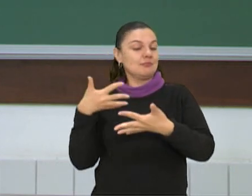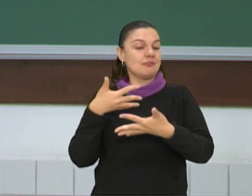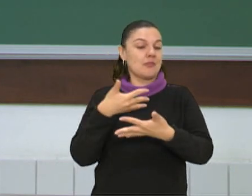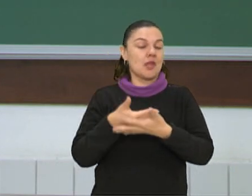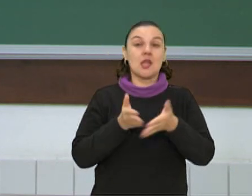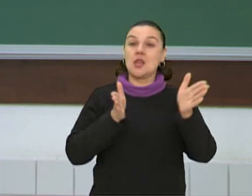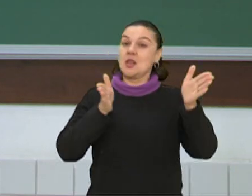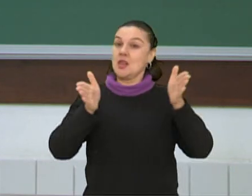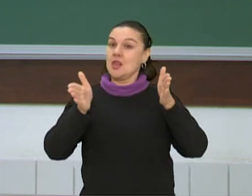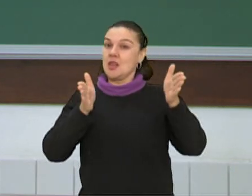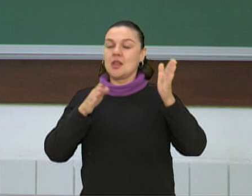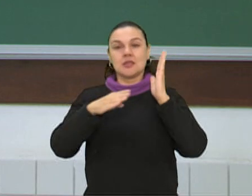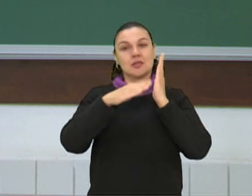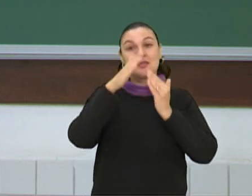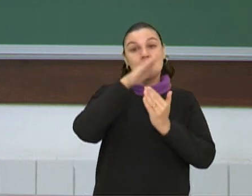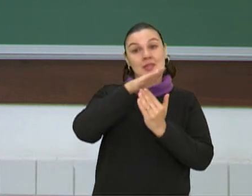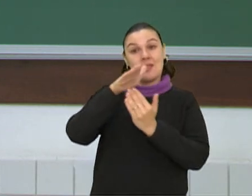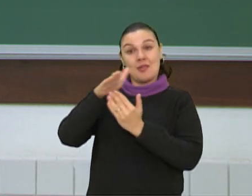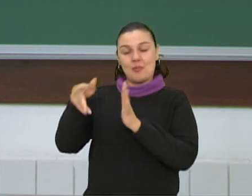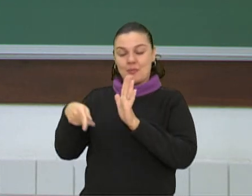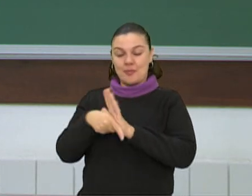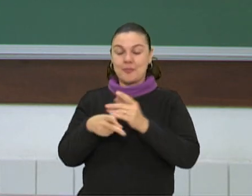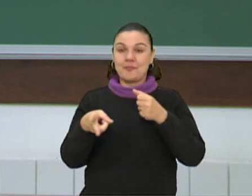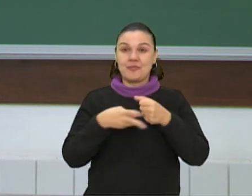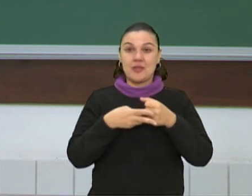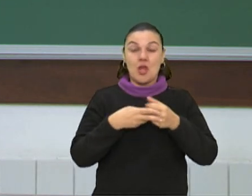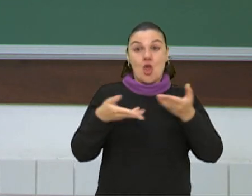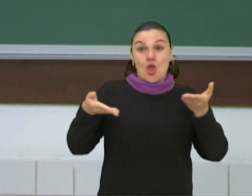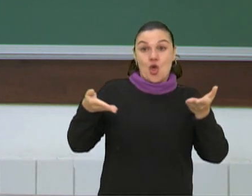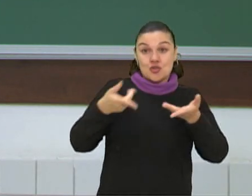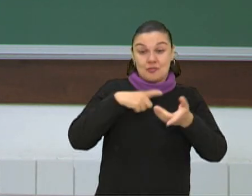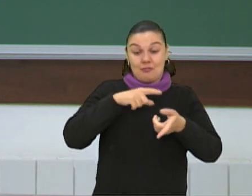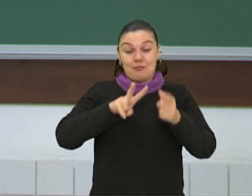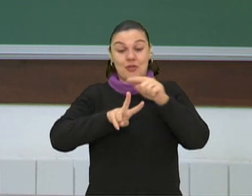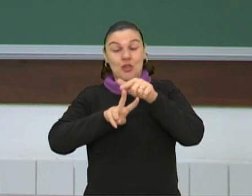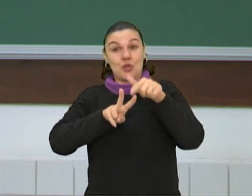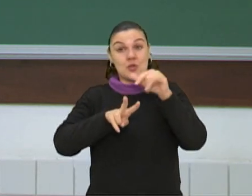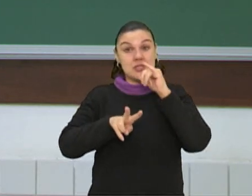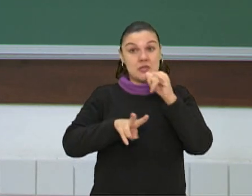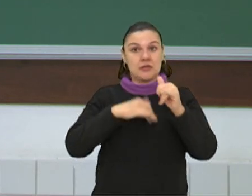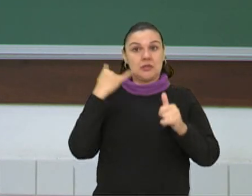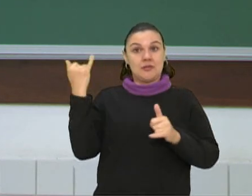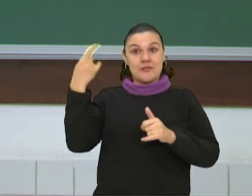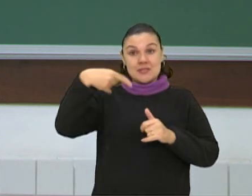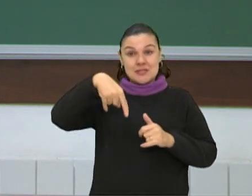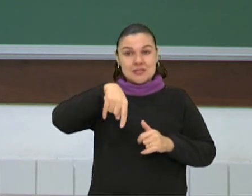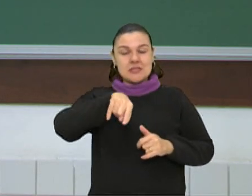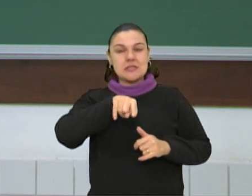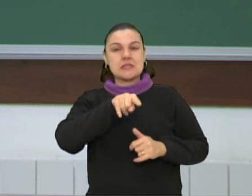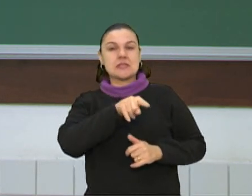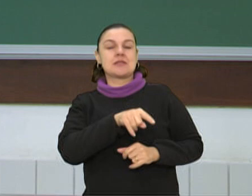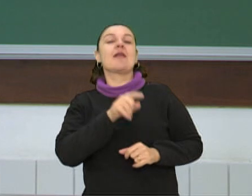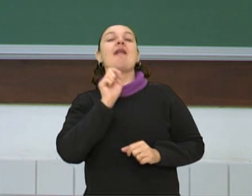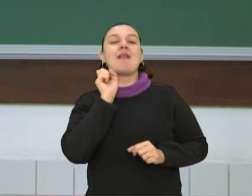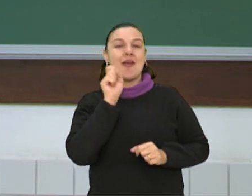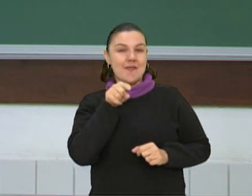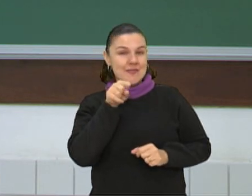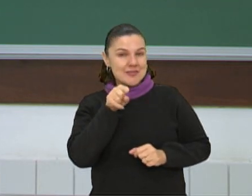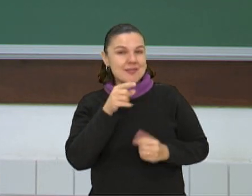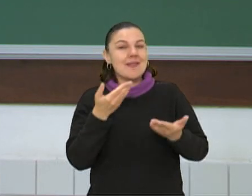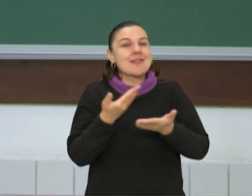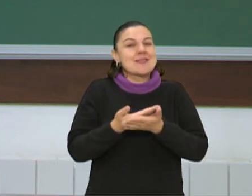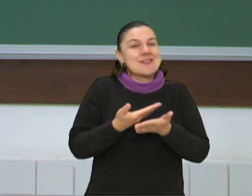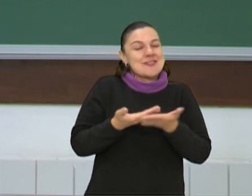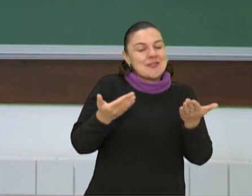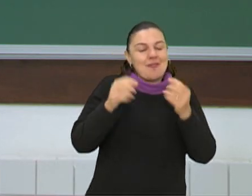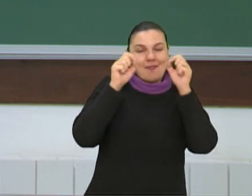tempos verbais. Mas antes disso, tenho dois recadinhos muito importantes para você mesmo que está assistindo